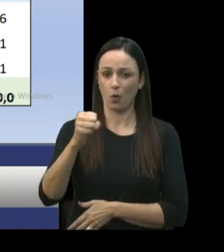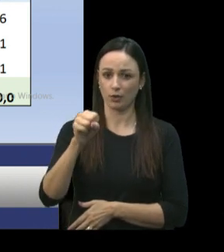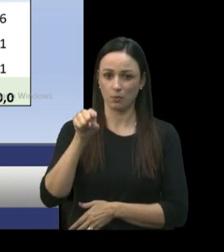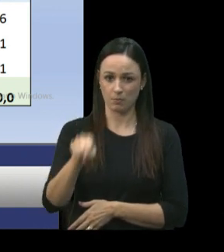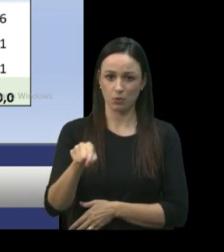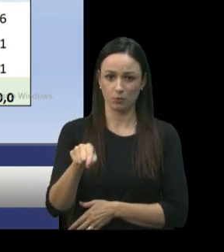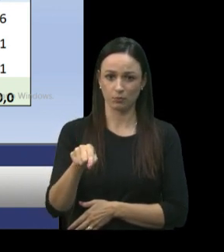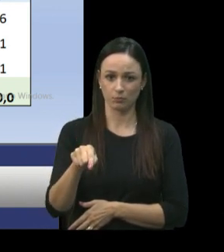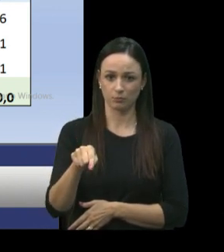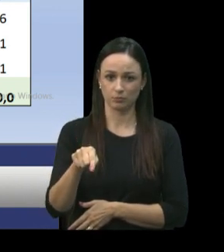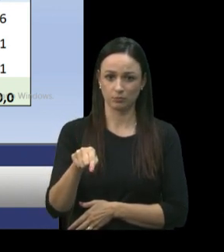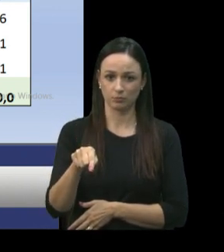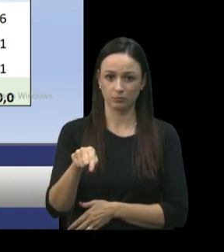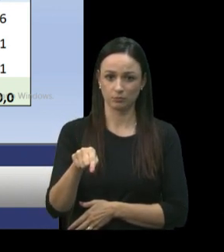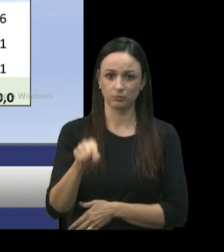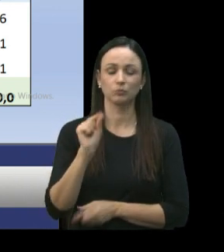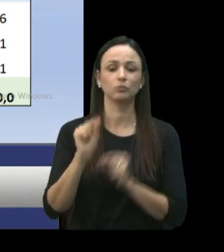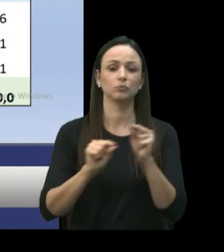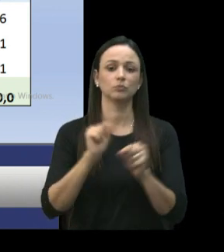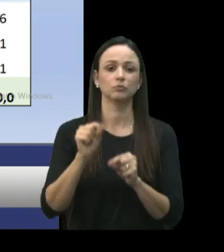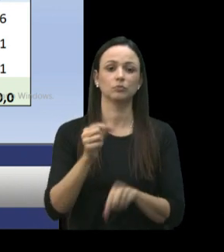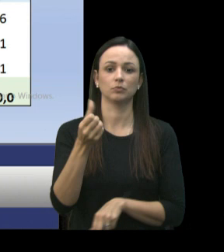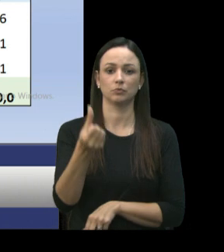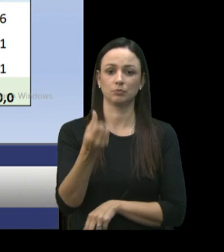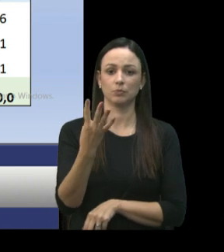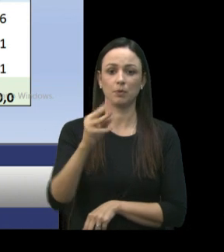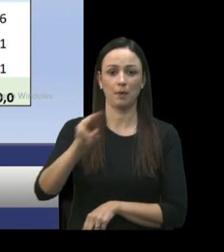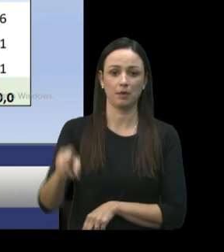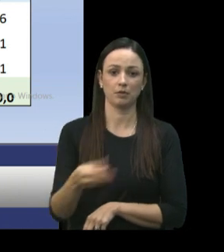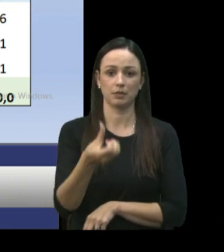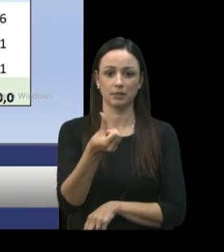79.208.000, que corresponde a